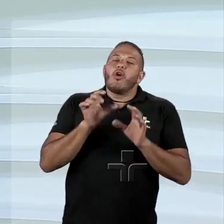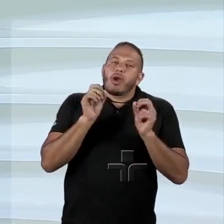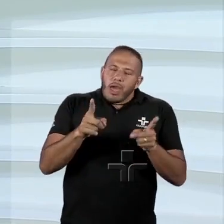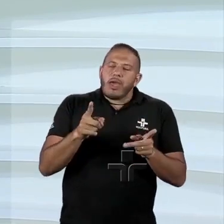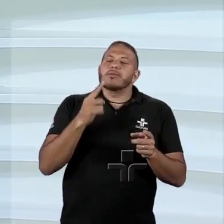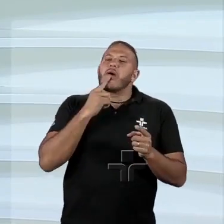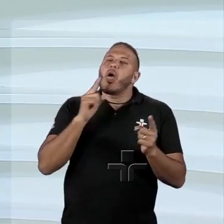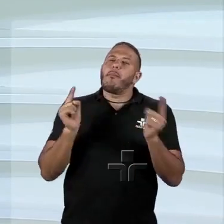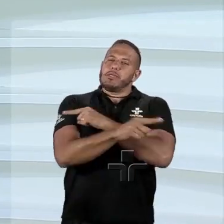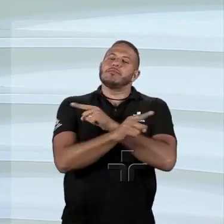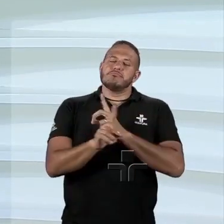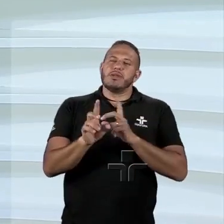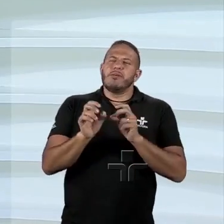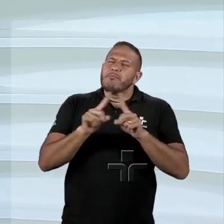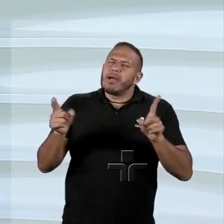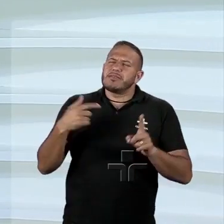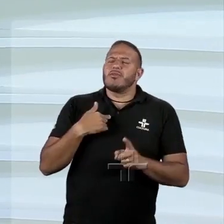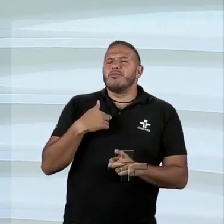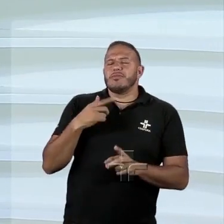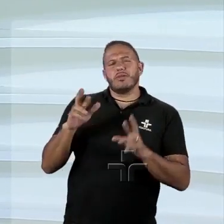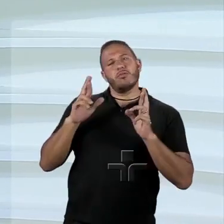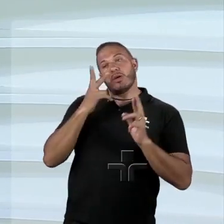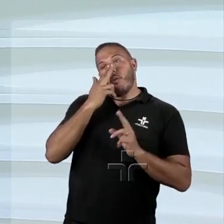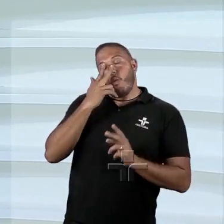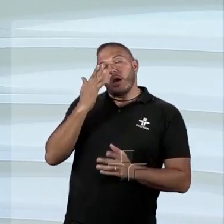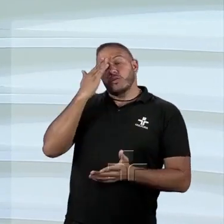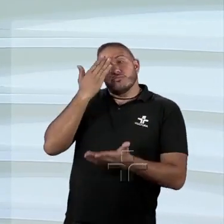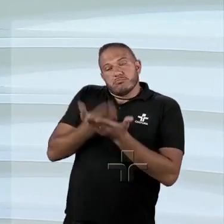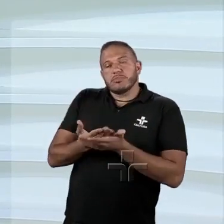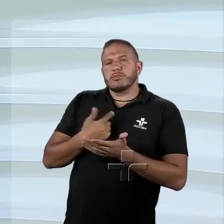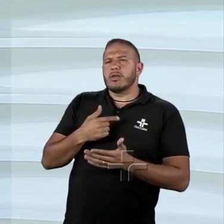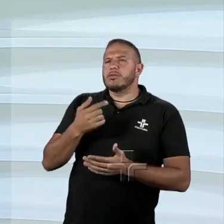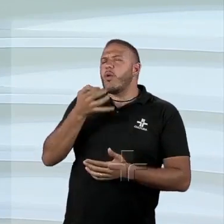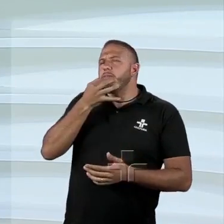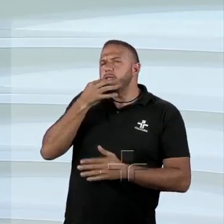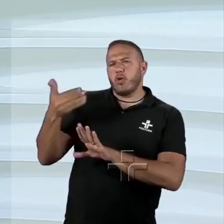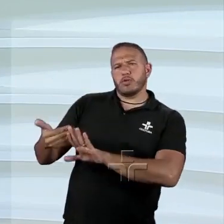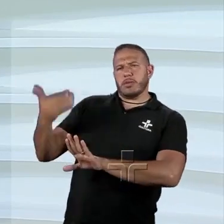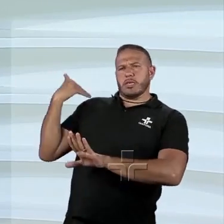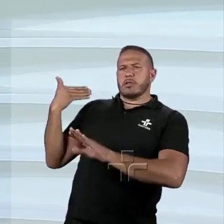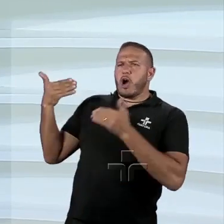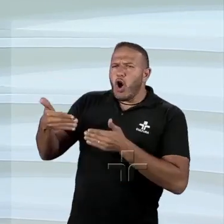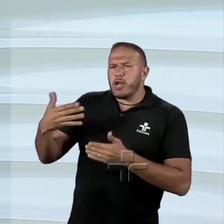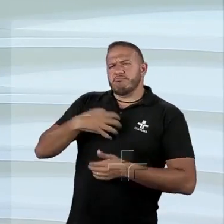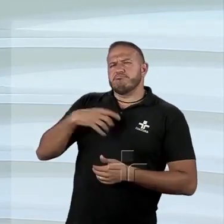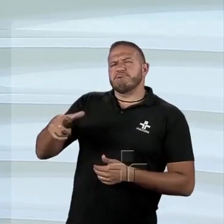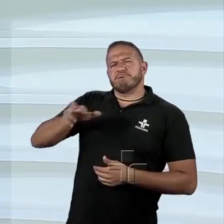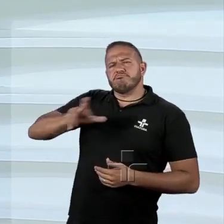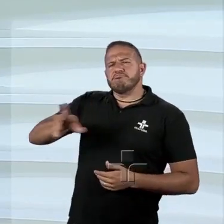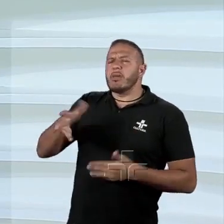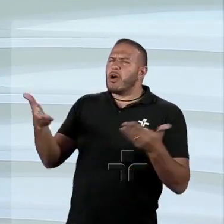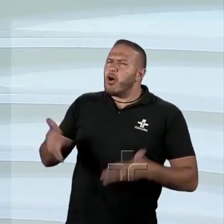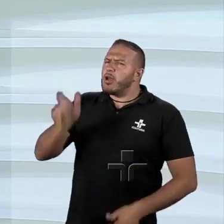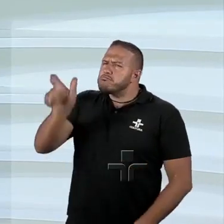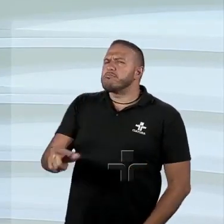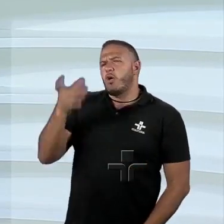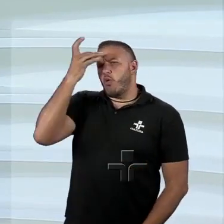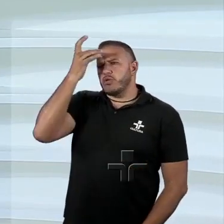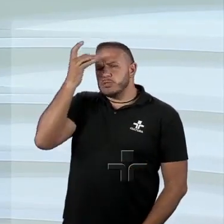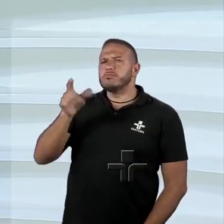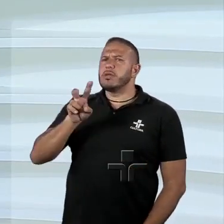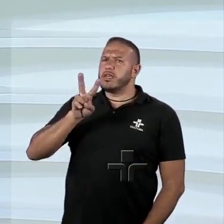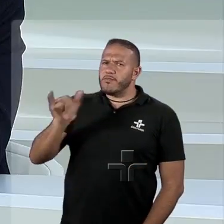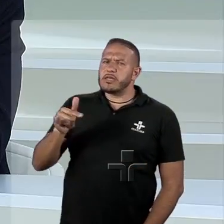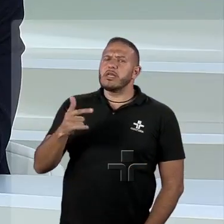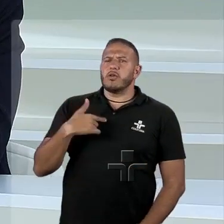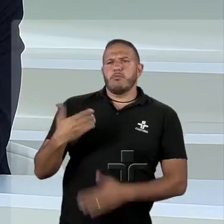mas eu prefiro acreditar que elas sejam posições do passado do que posições do presente. Ele está consciente que ele terá um papel muito importante. E se